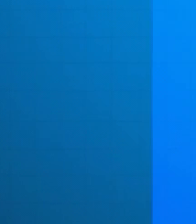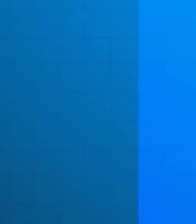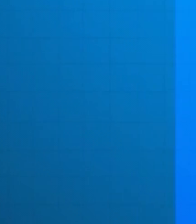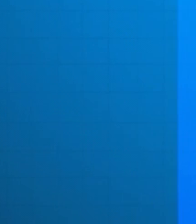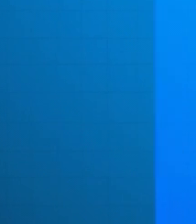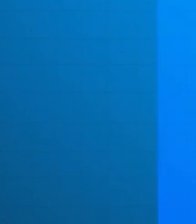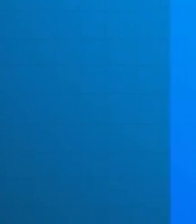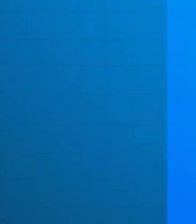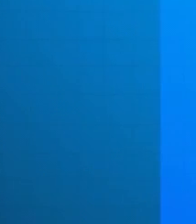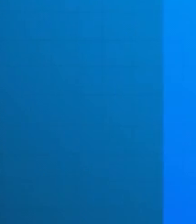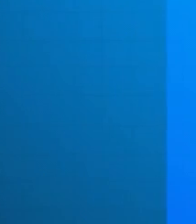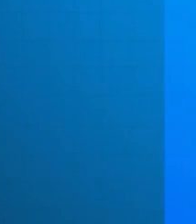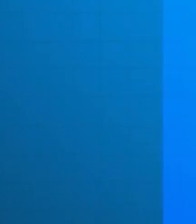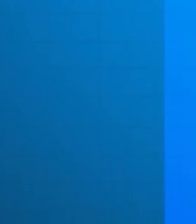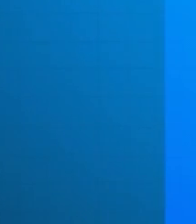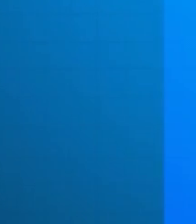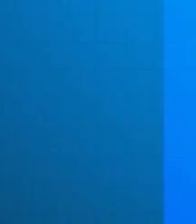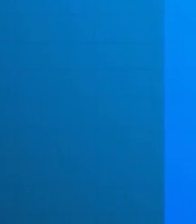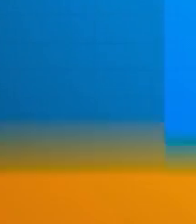o